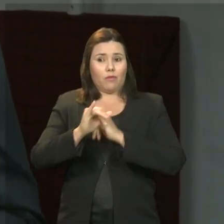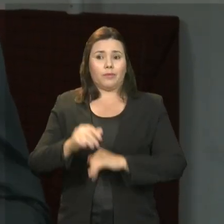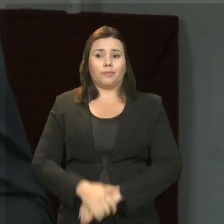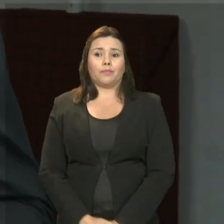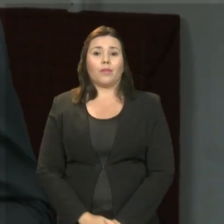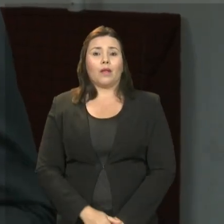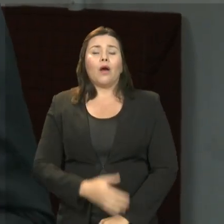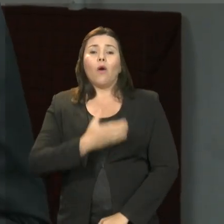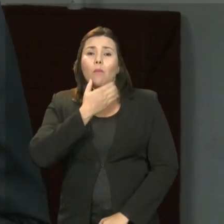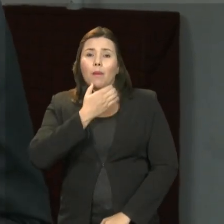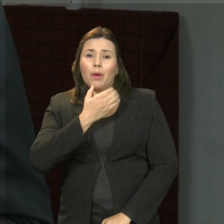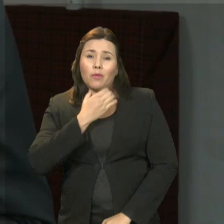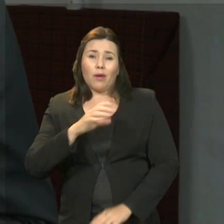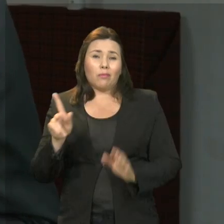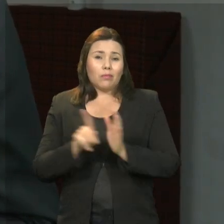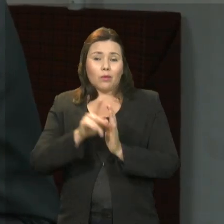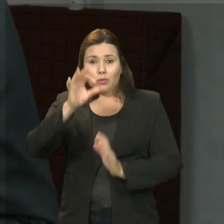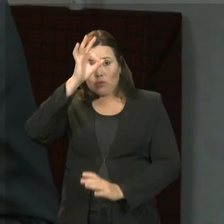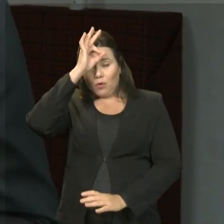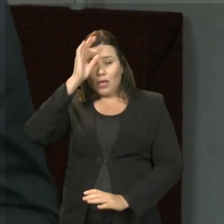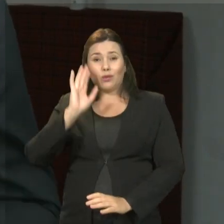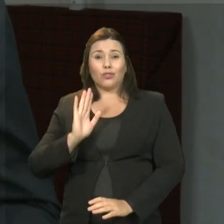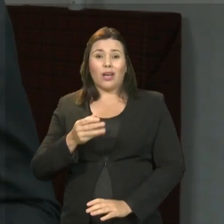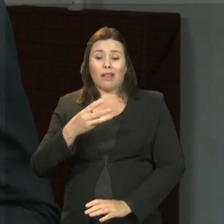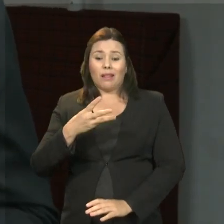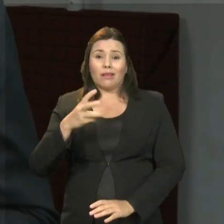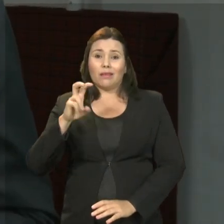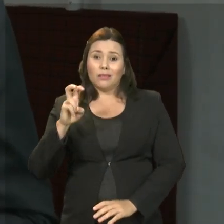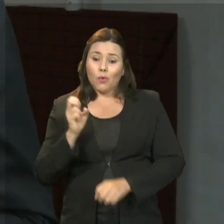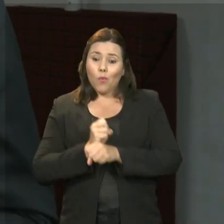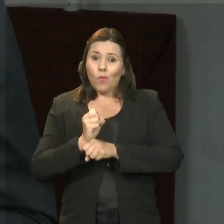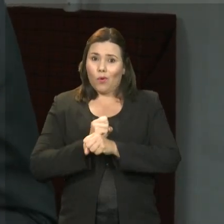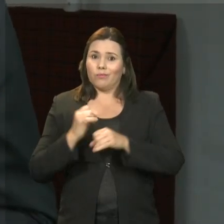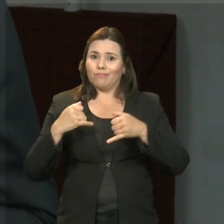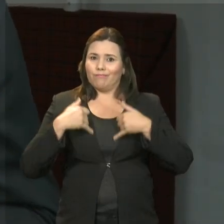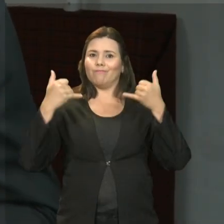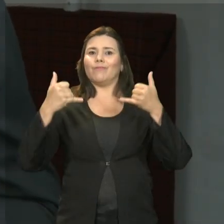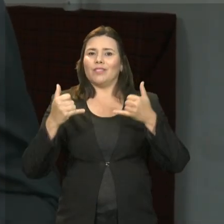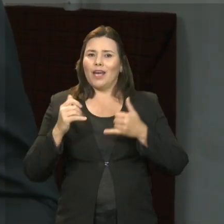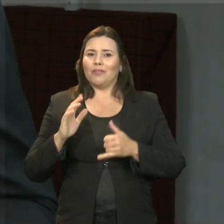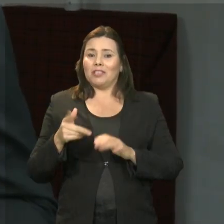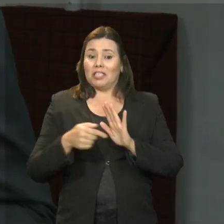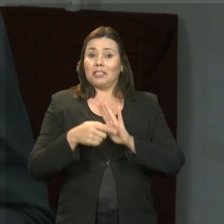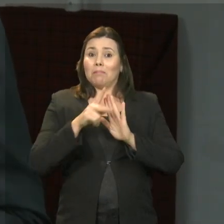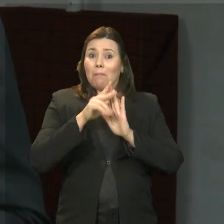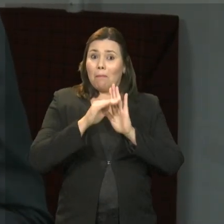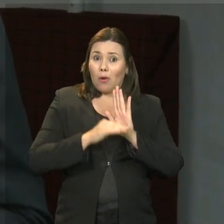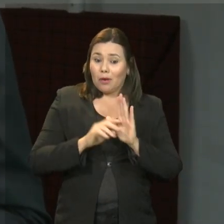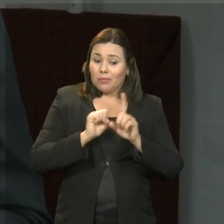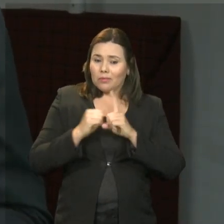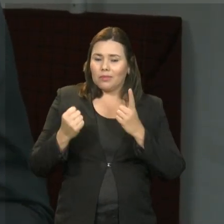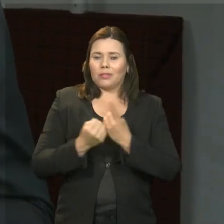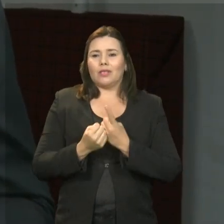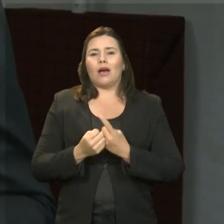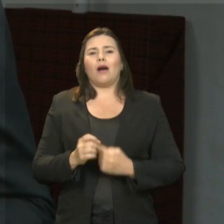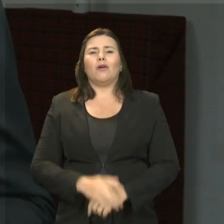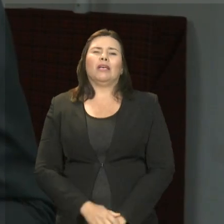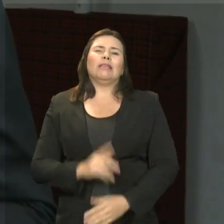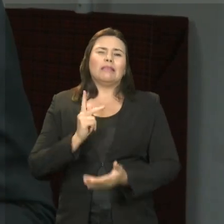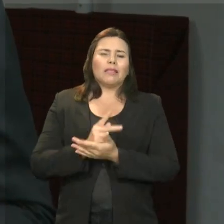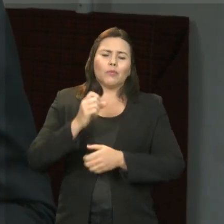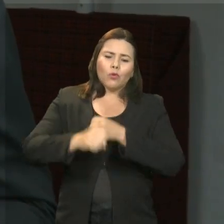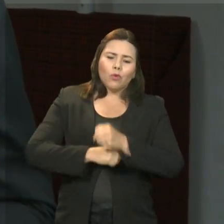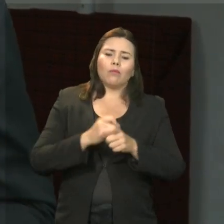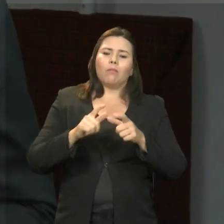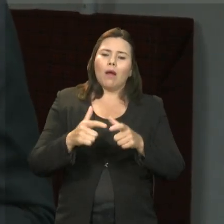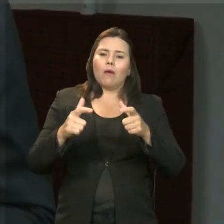já está completando nessa edição 35 anos de Papai Noel dos Correios. E cada vez maior a campanha, já é a maior ação